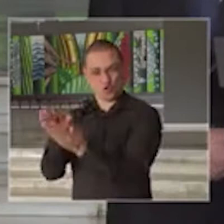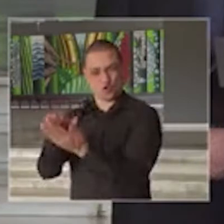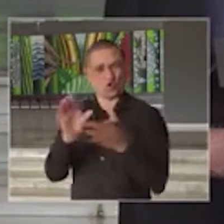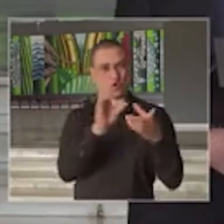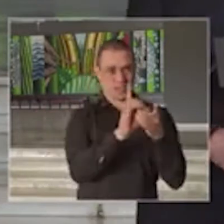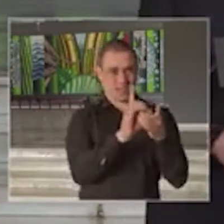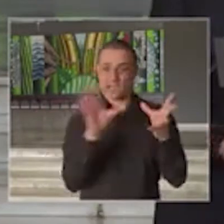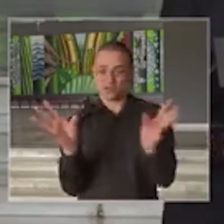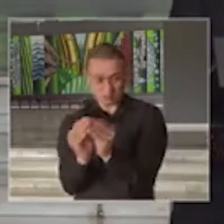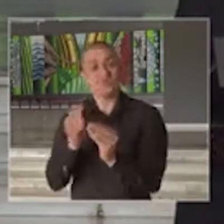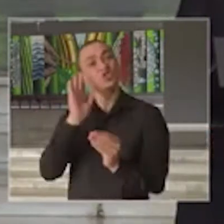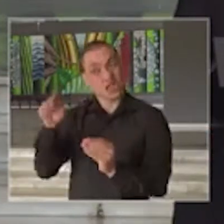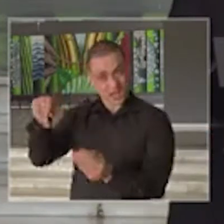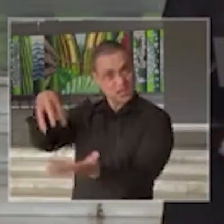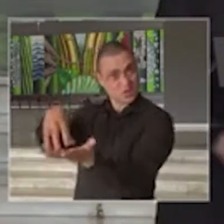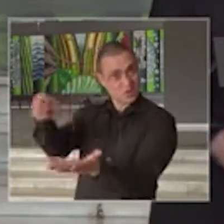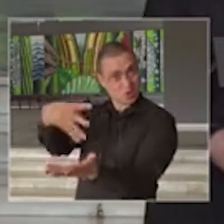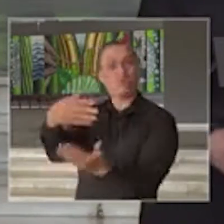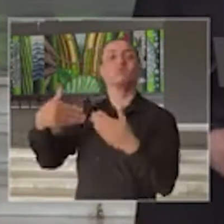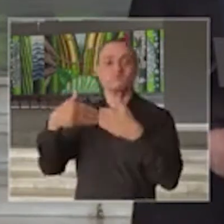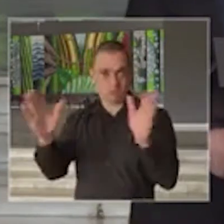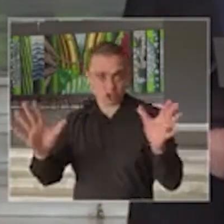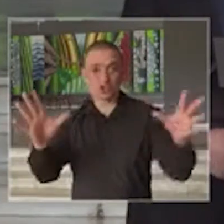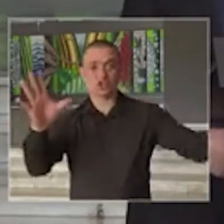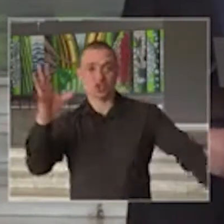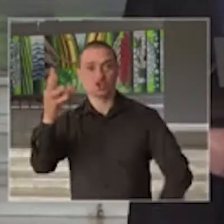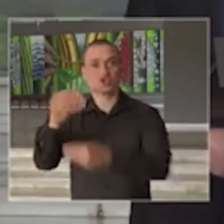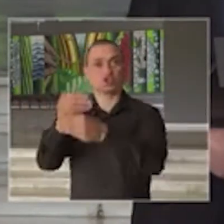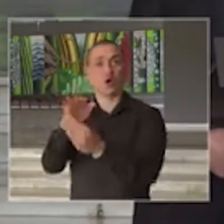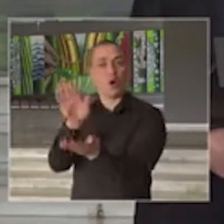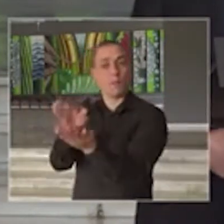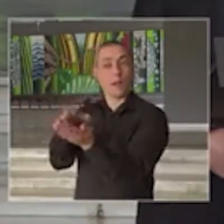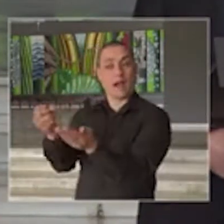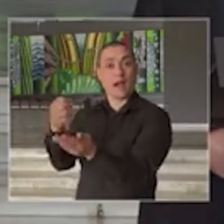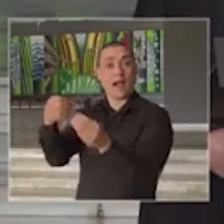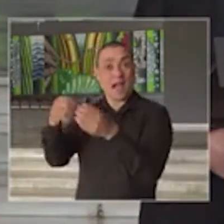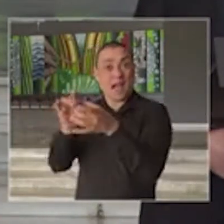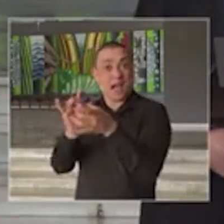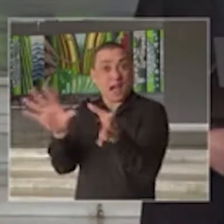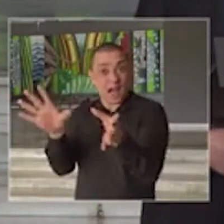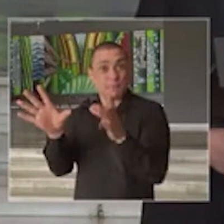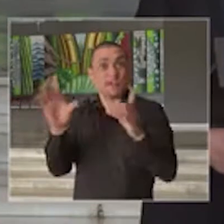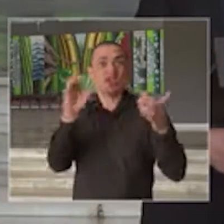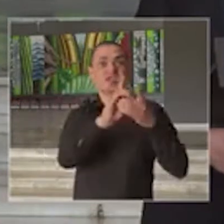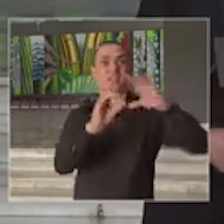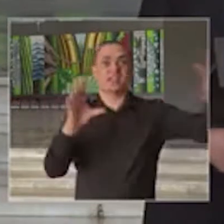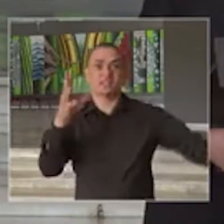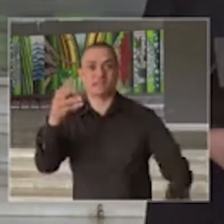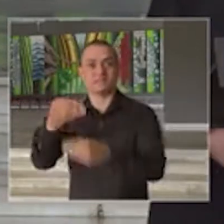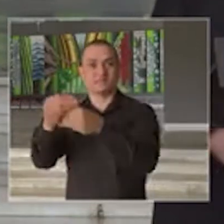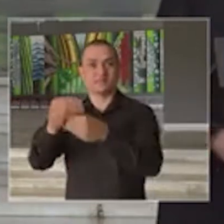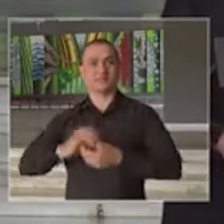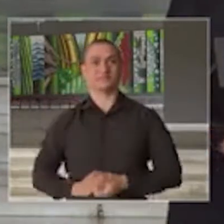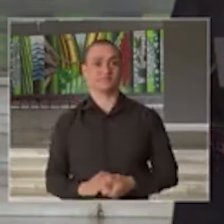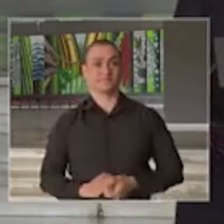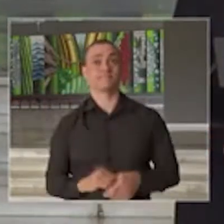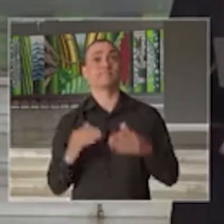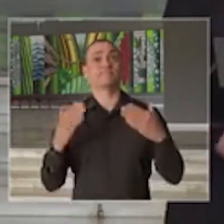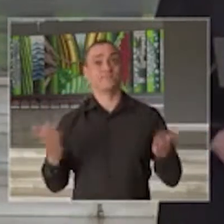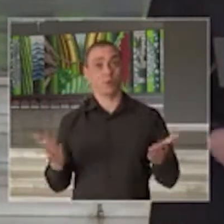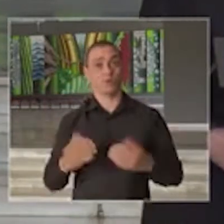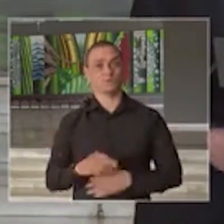e incorporando os serviços do detran nesses postos do poupatempo portanto